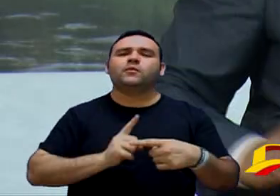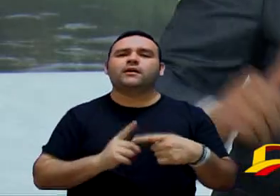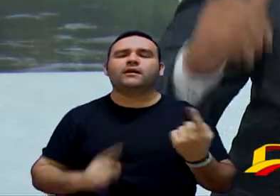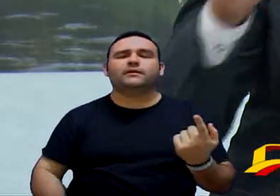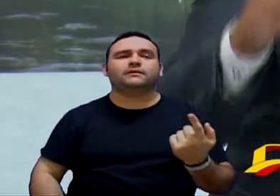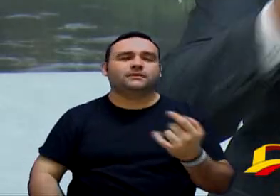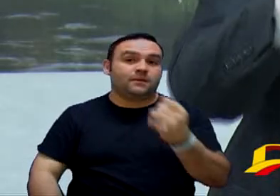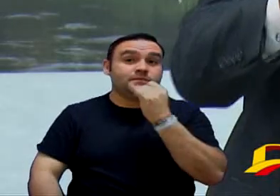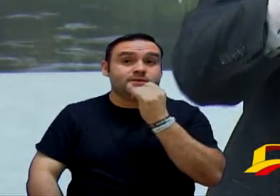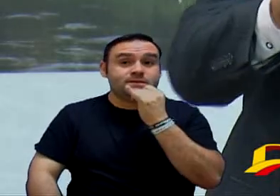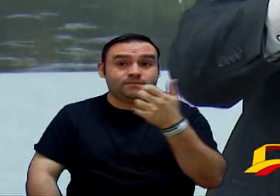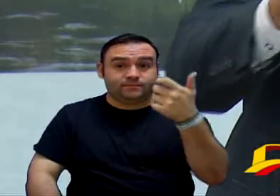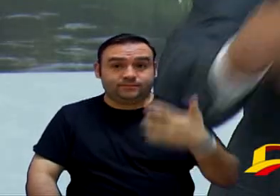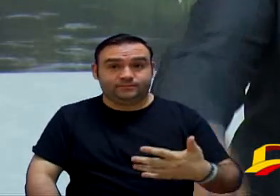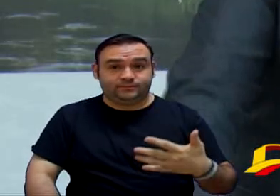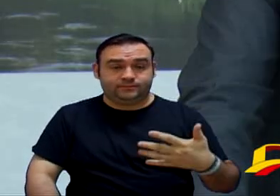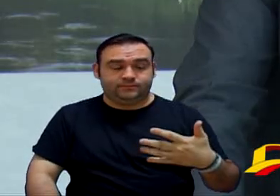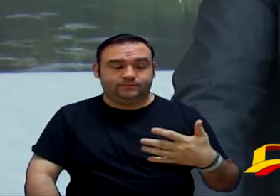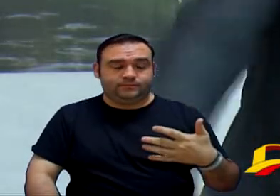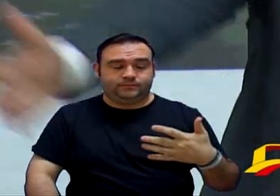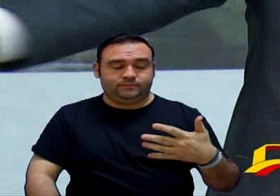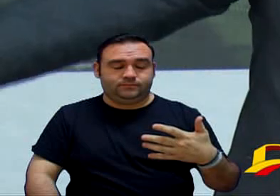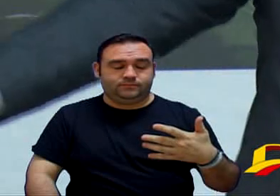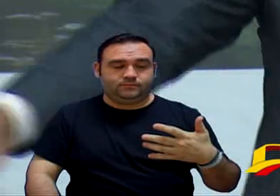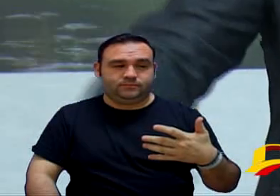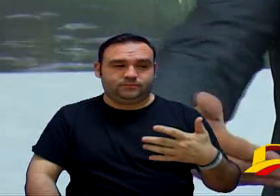vou dar exemplo do